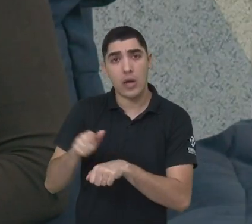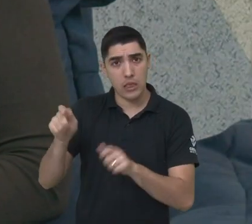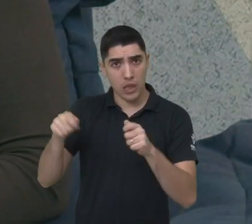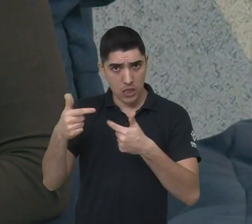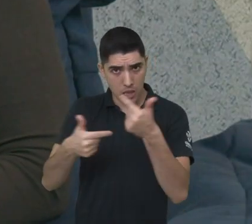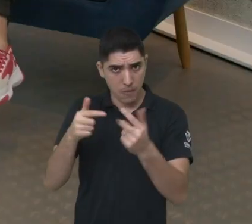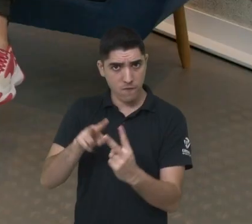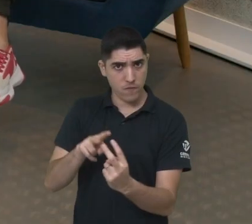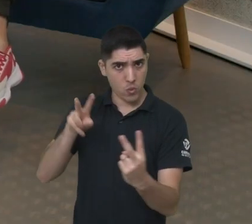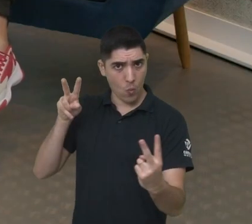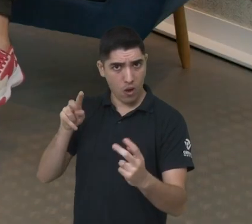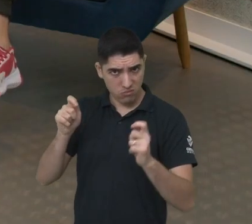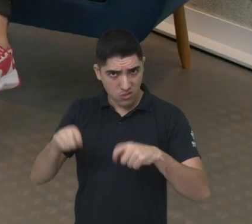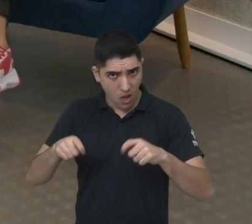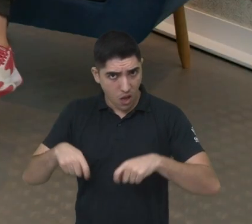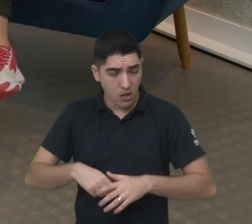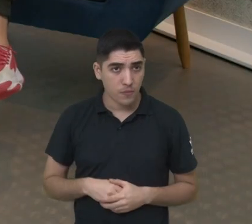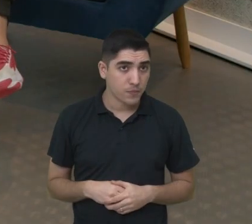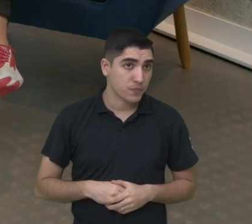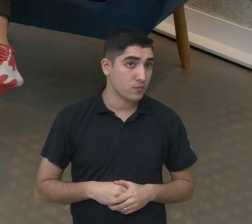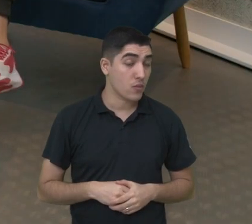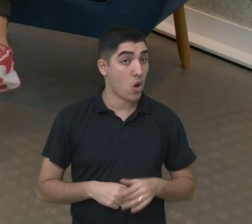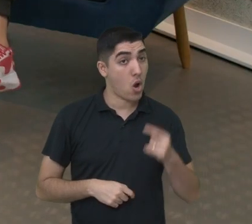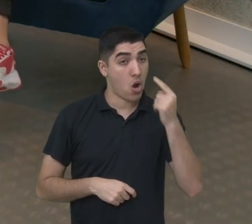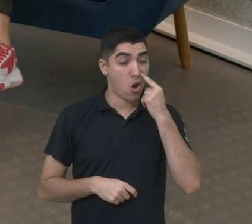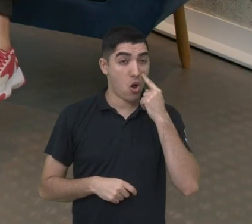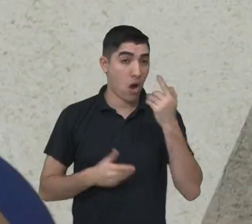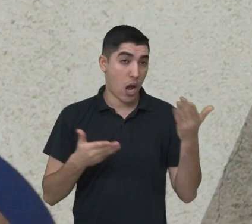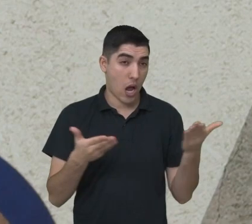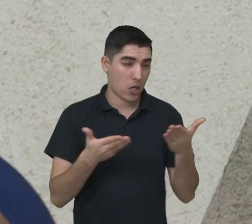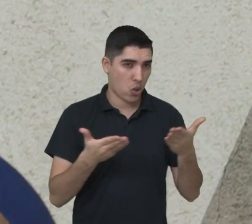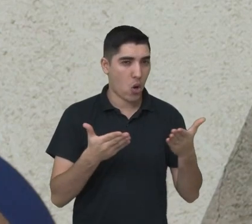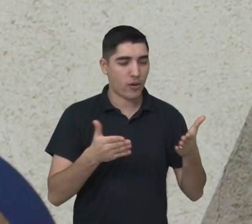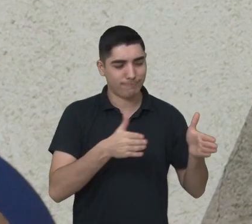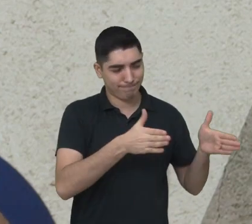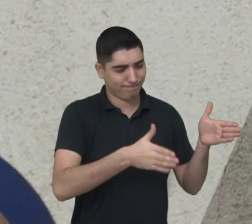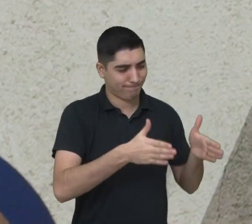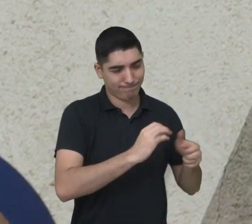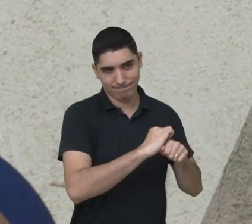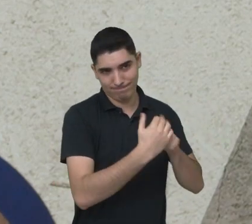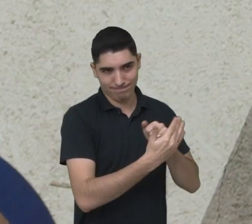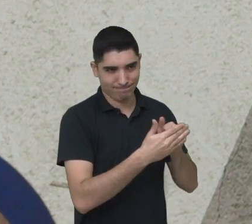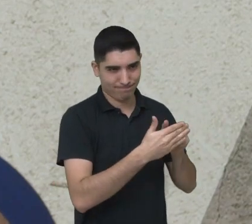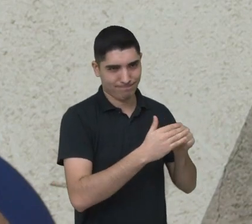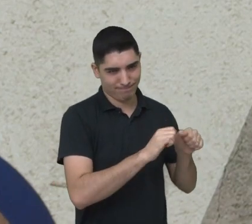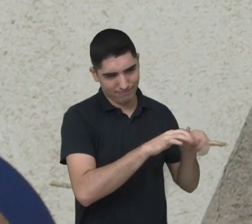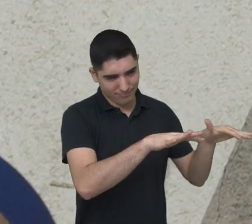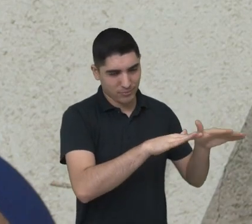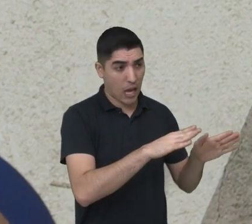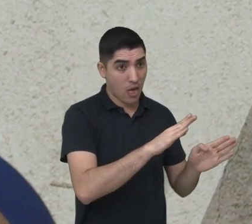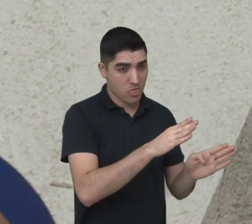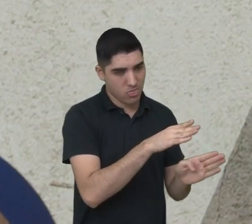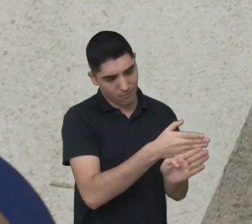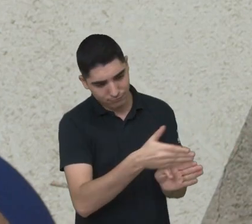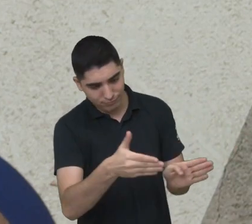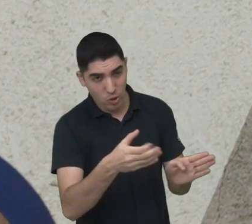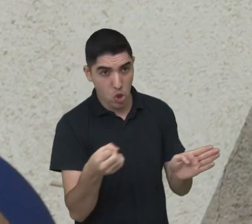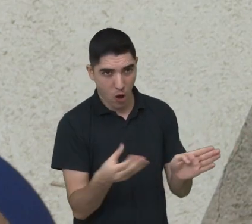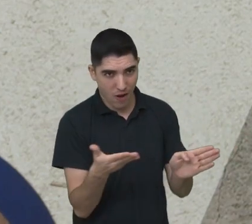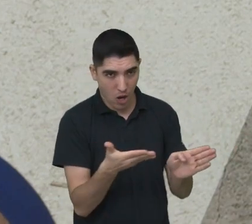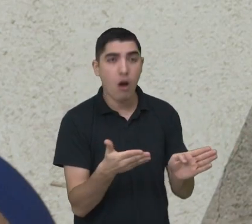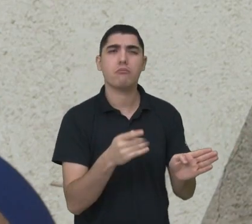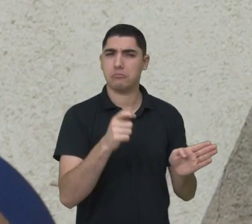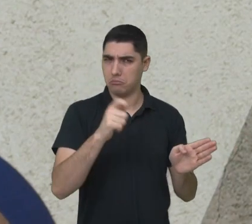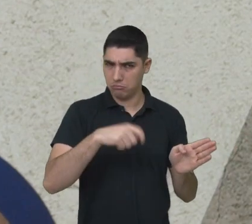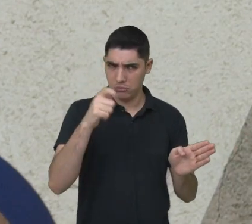remotamente? Olha, com toda essa mudança aí pós-pandemia, digamos assim, né, consegue também, né, assim, eu falo hoje no